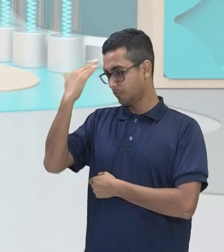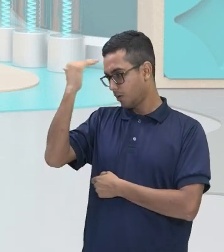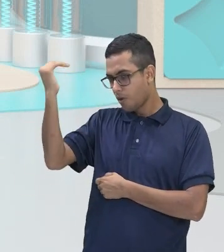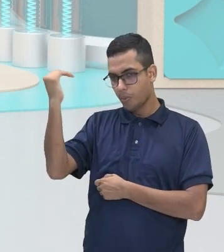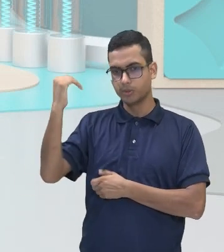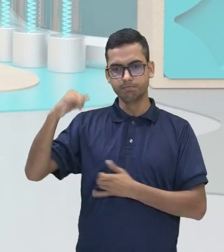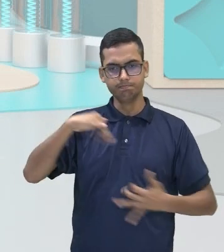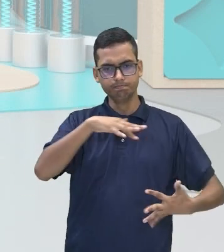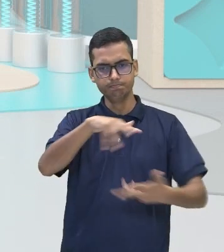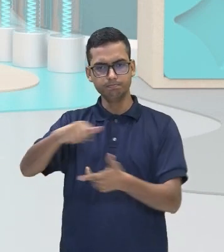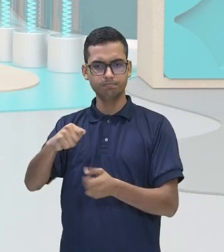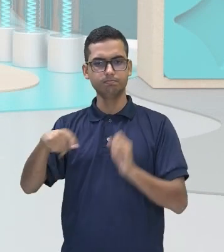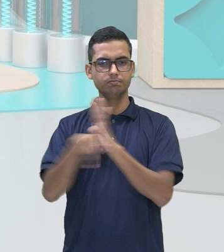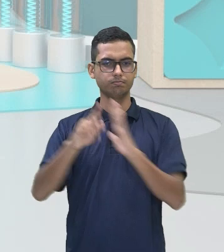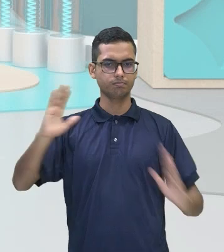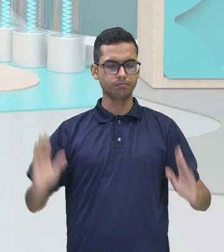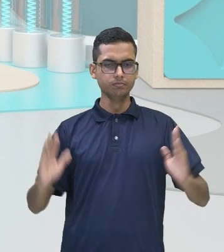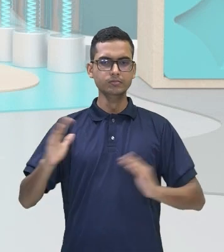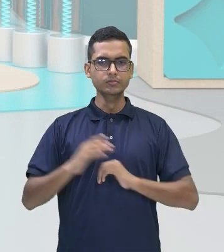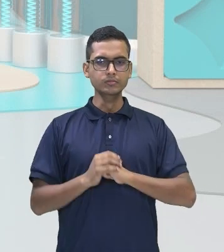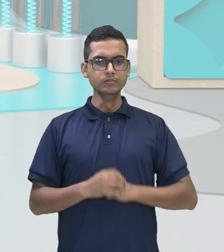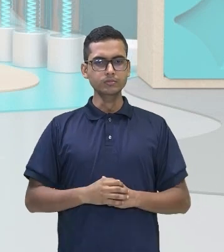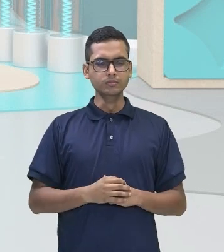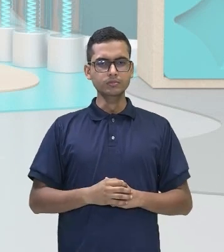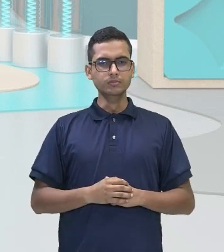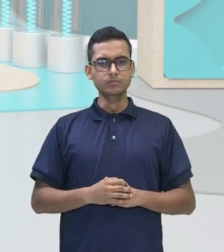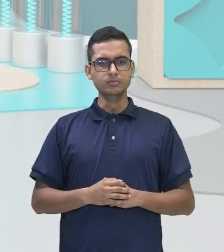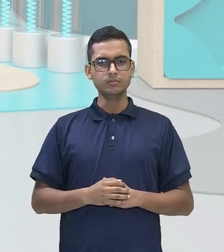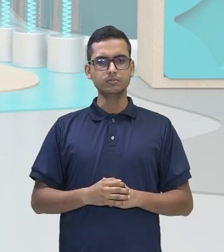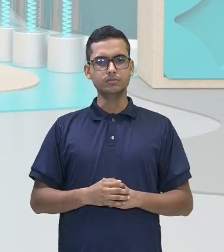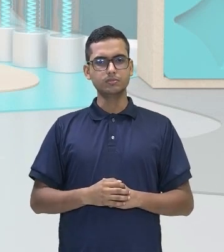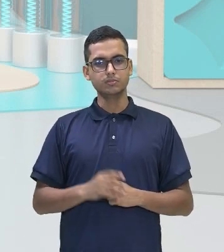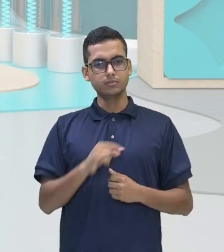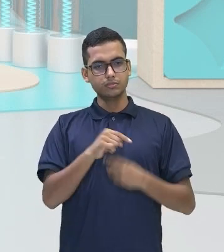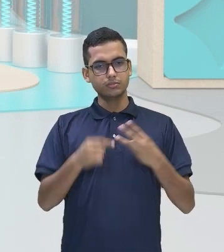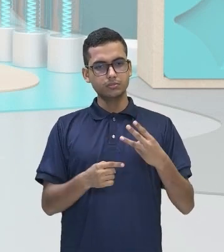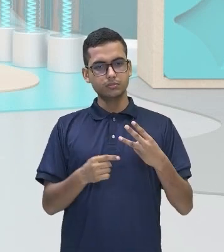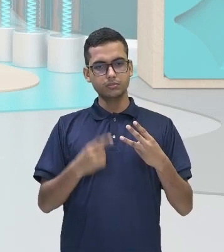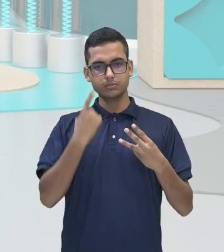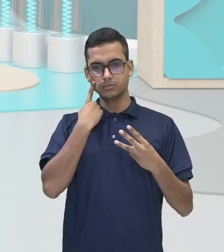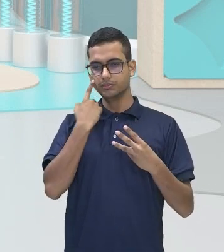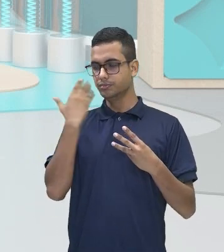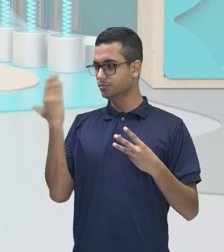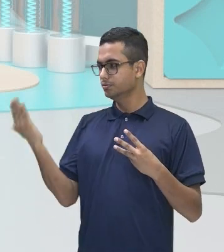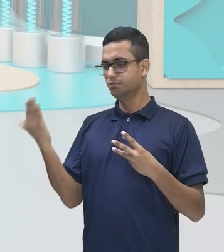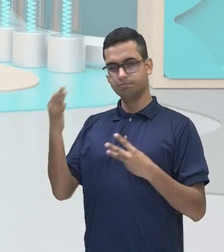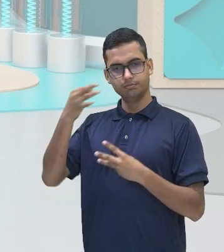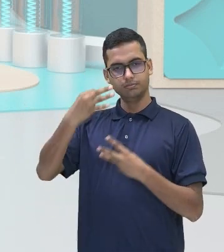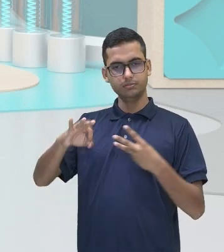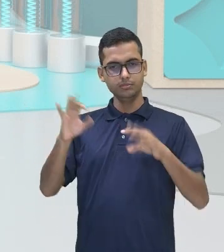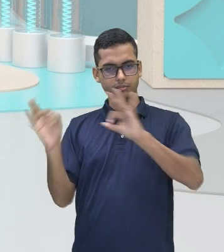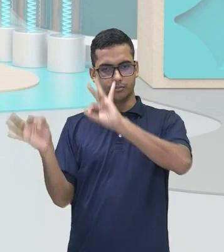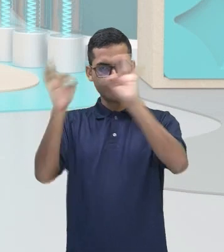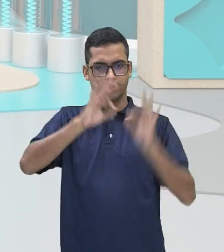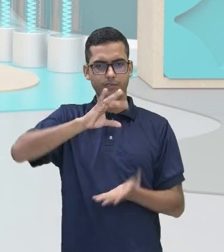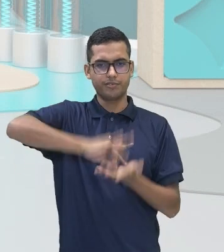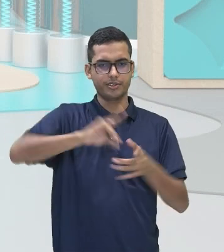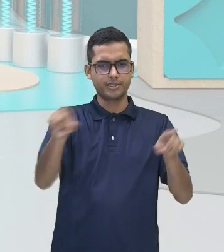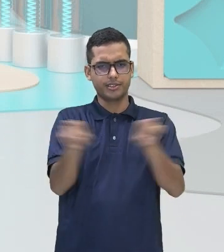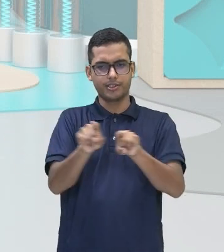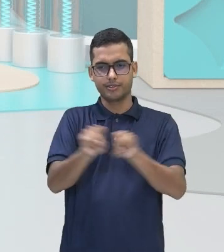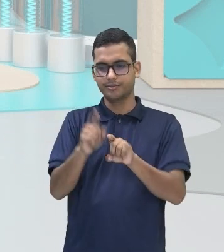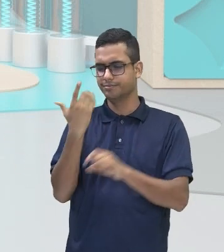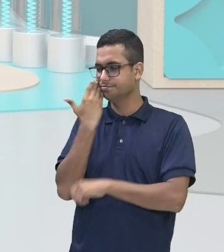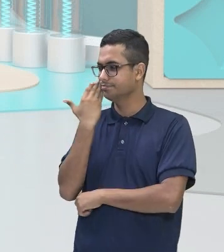notoriedade nesse período. Perdão, a valsa, a polca e a mazurca. Tem ali uma letrinha que me